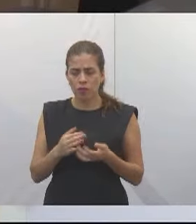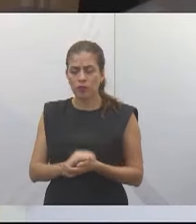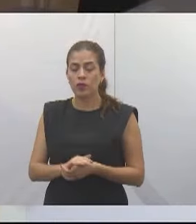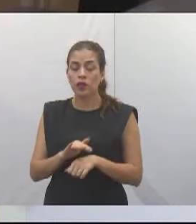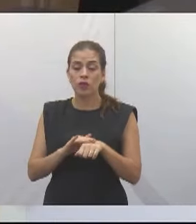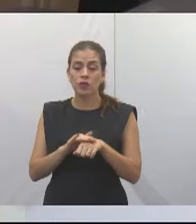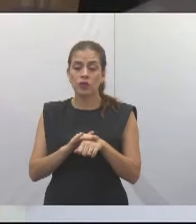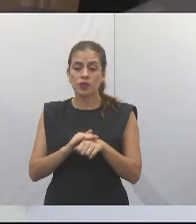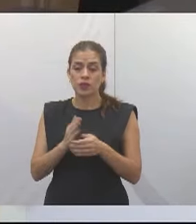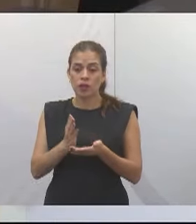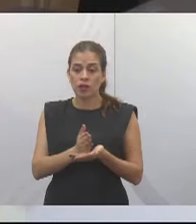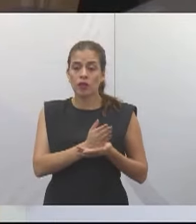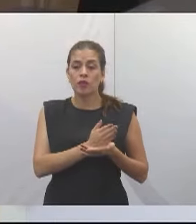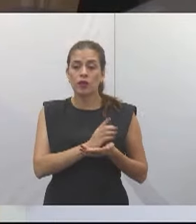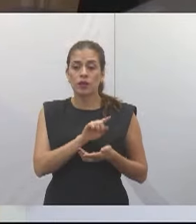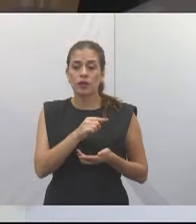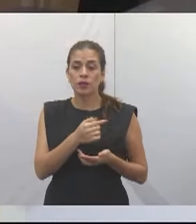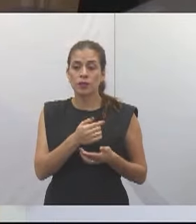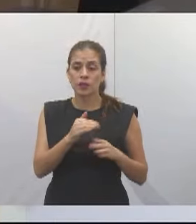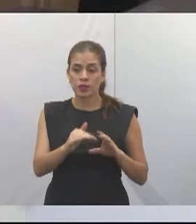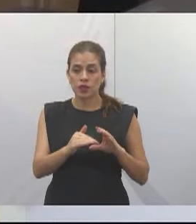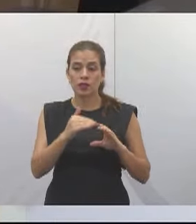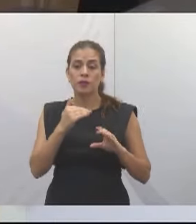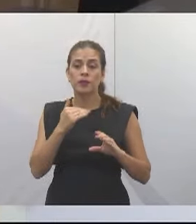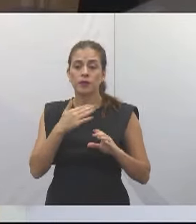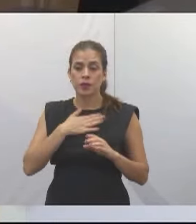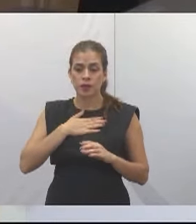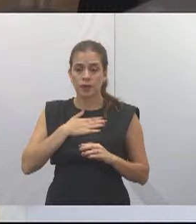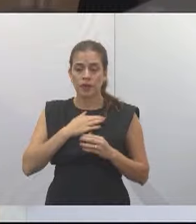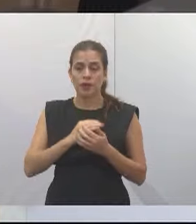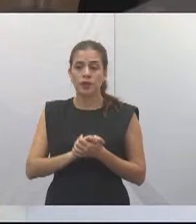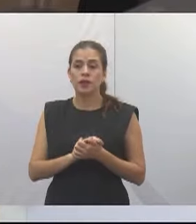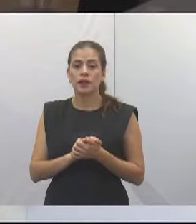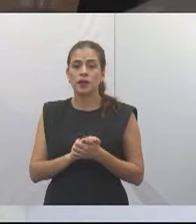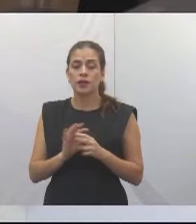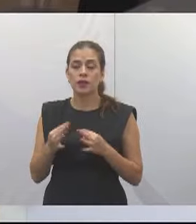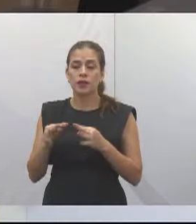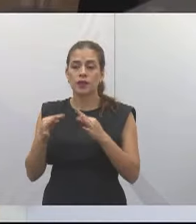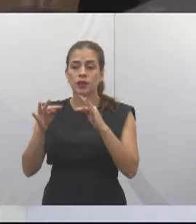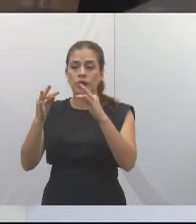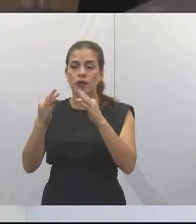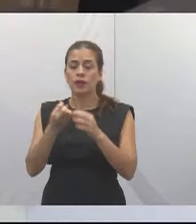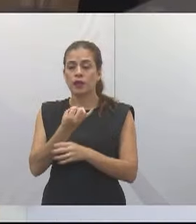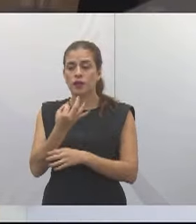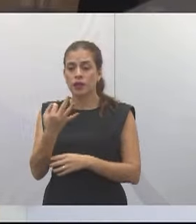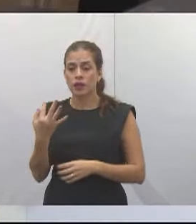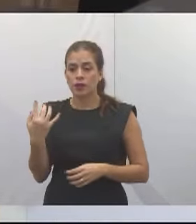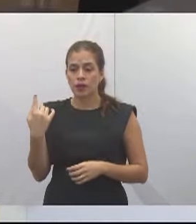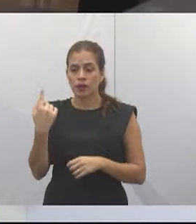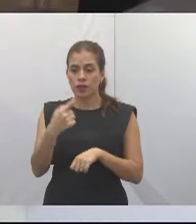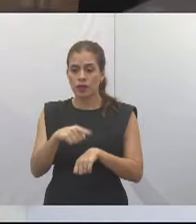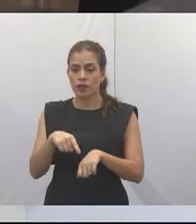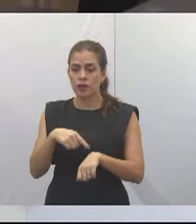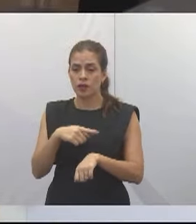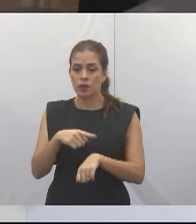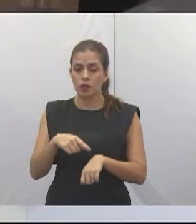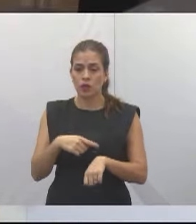separada. Depois ele mandou para mim, eu vou pegar inclusive tecnicamente quantas horas, mas ele